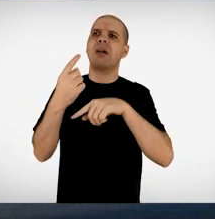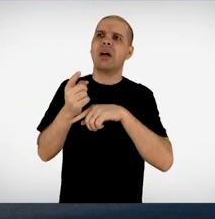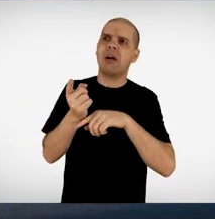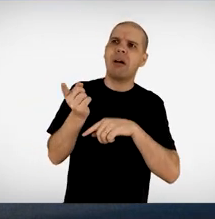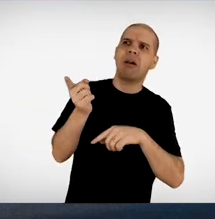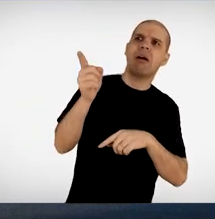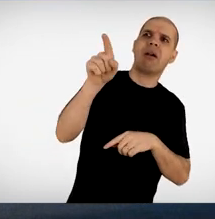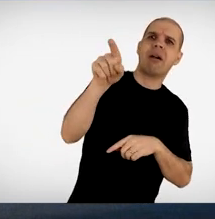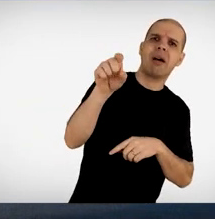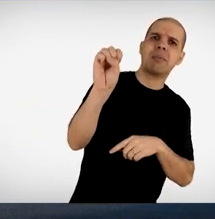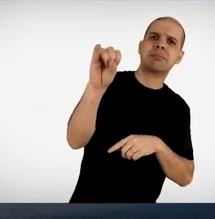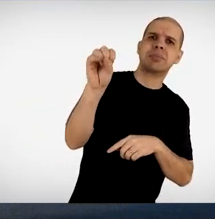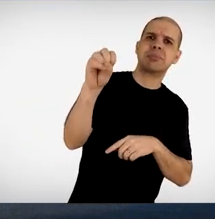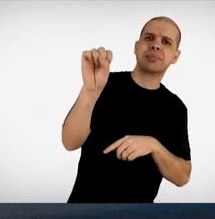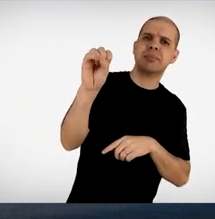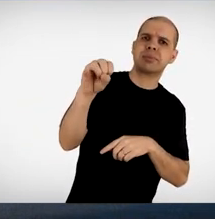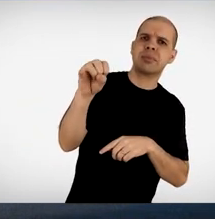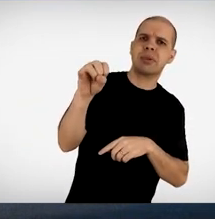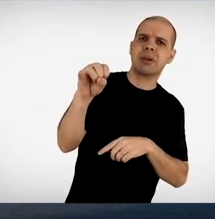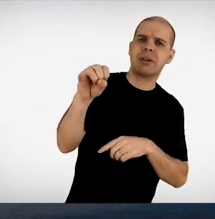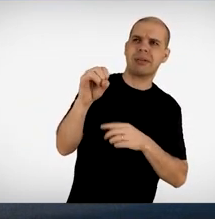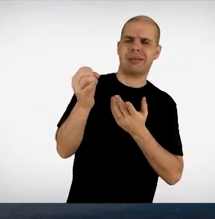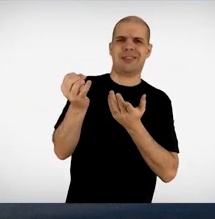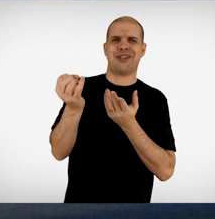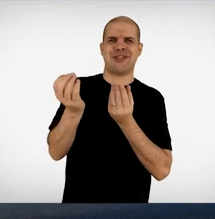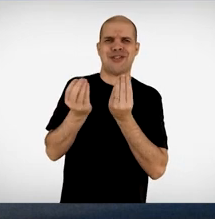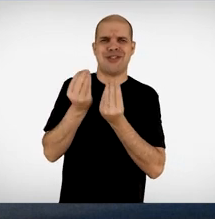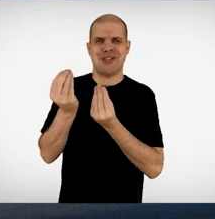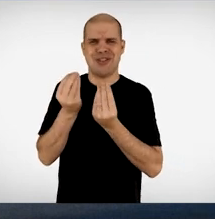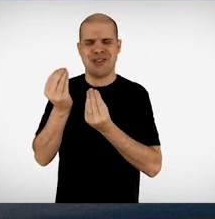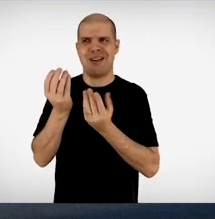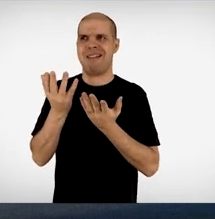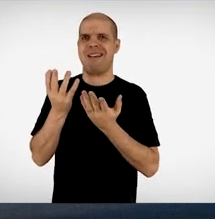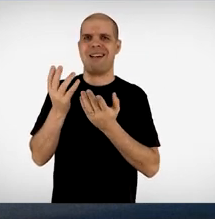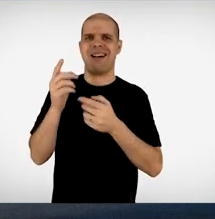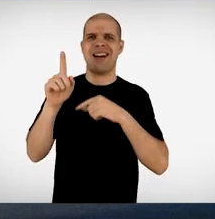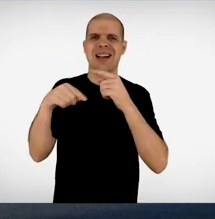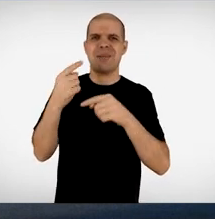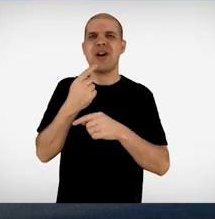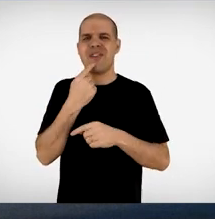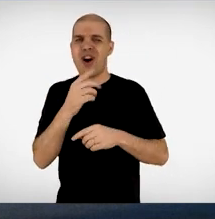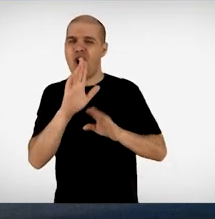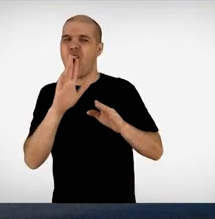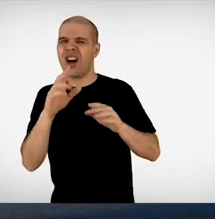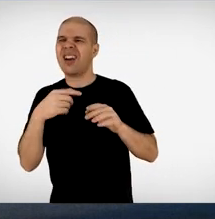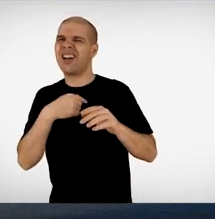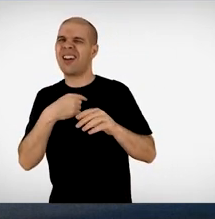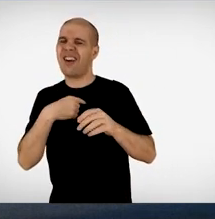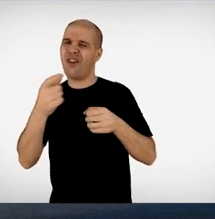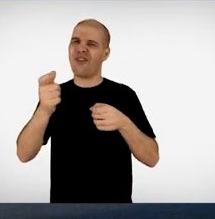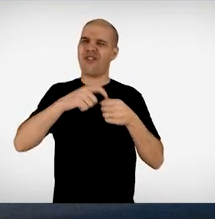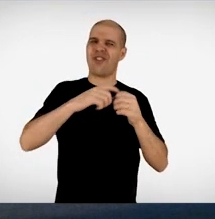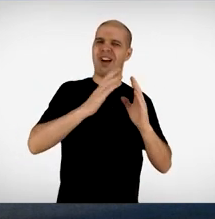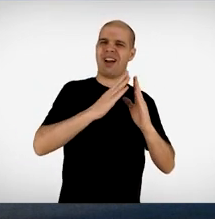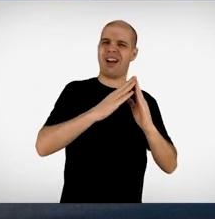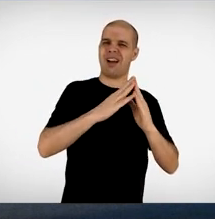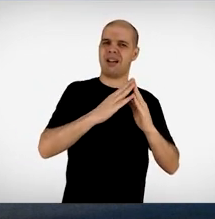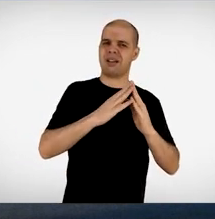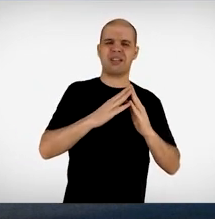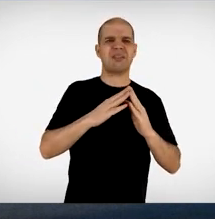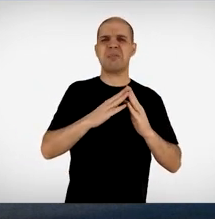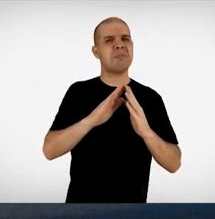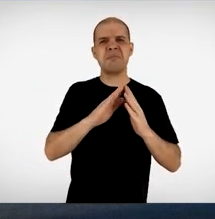Axel na festa e tudo bem. Ela fala que vai embora para casa, ela chega de manhã, que ela fica lá no casamento. Ela fala que vai terminar com